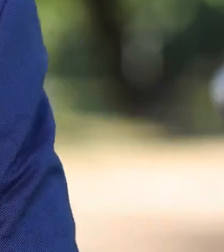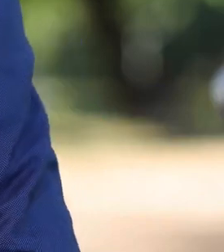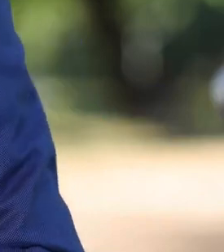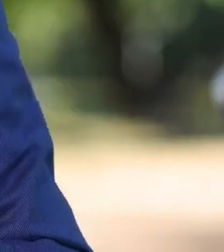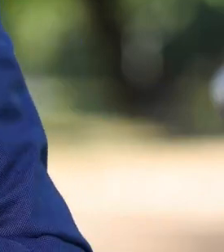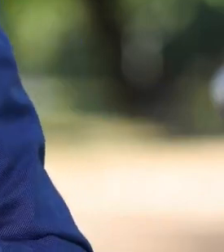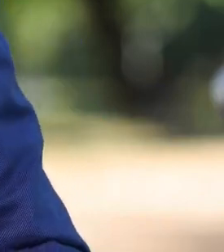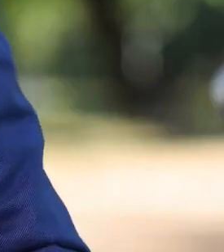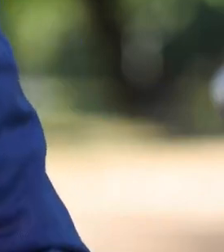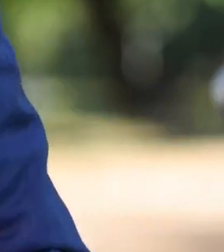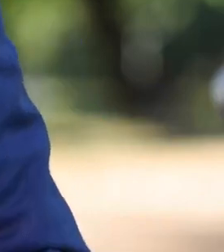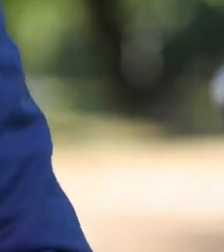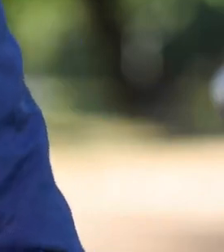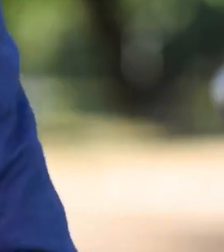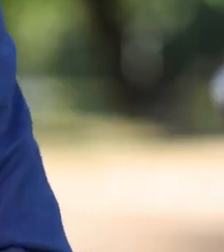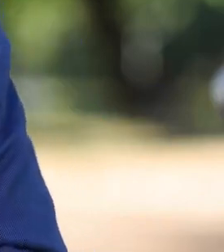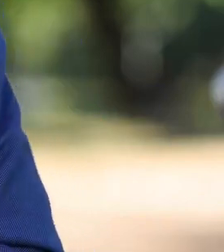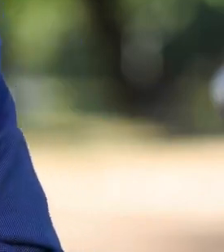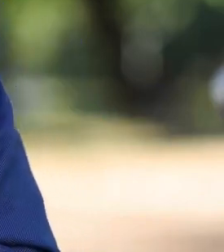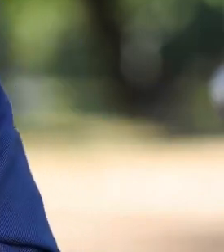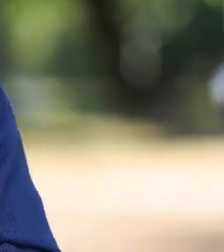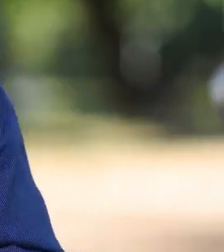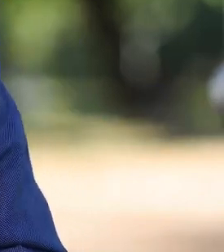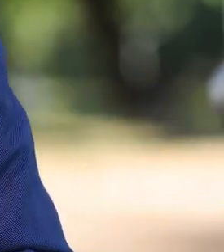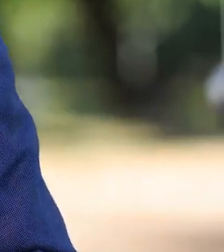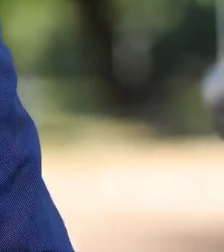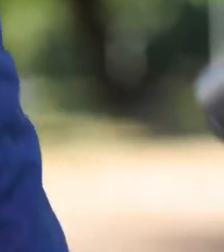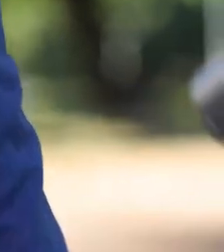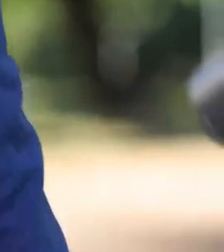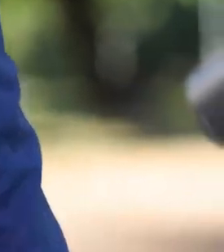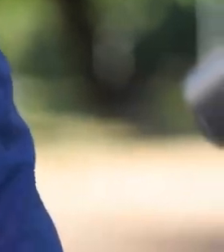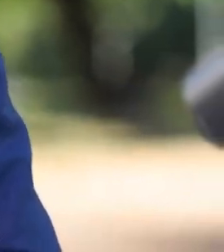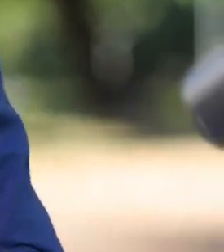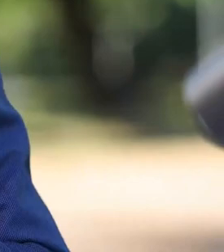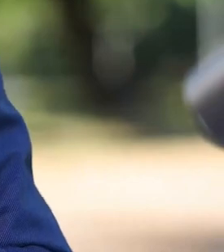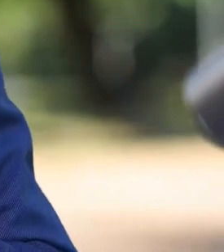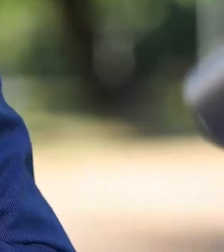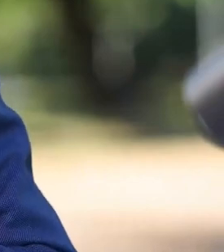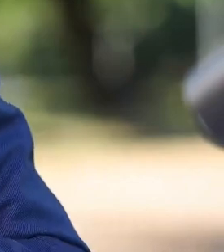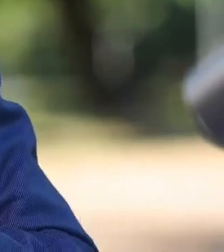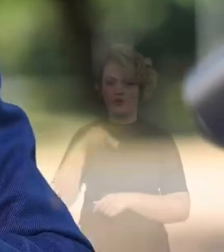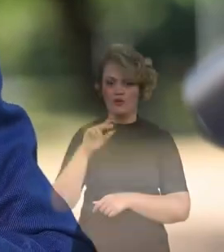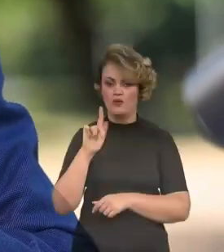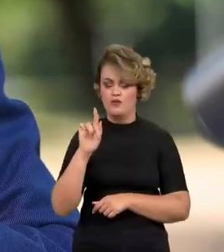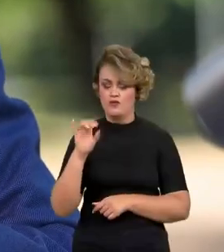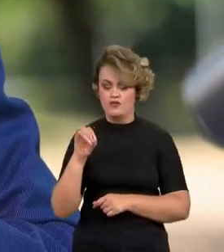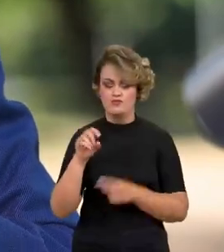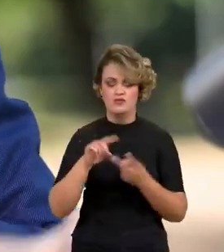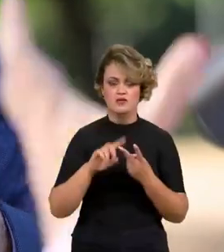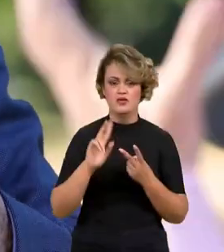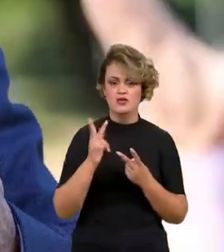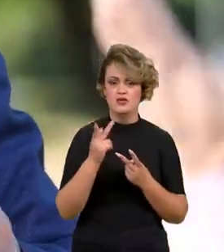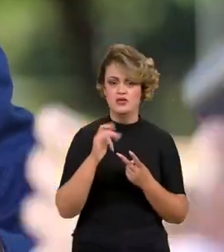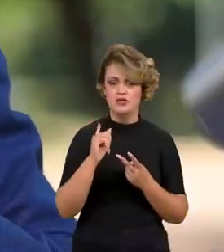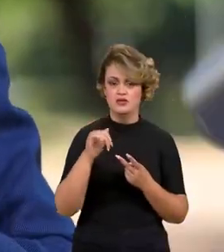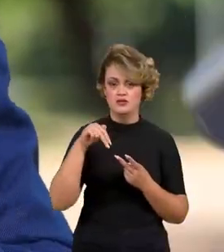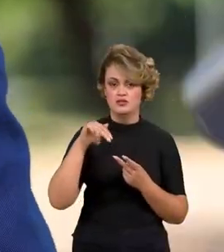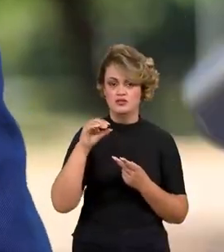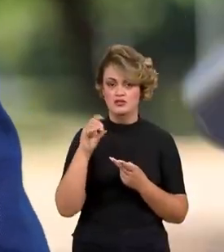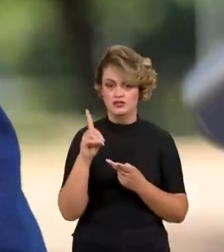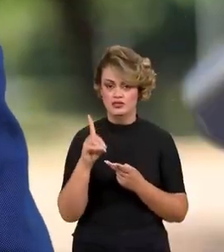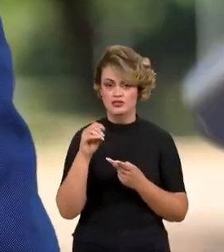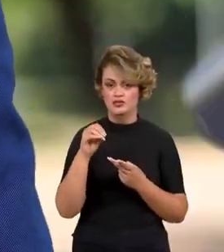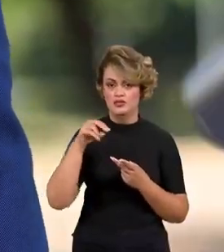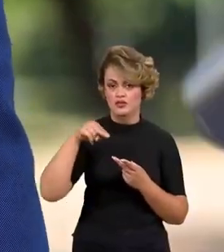que conversar muito com o presidente do Congo e vamos ter que conversar muito compreendendo na Indonésia aqui também são dois países que têm floresta muito muito